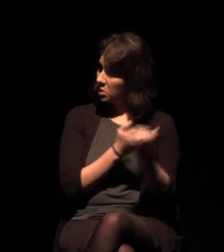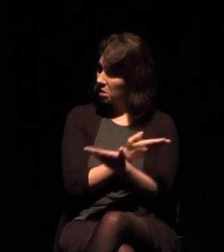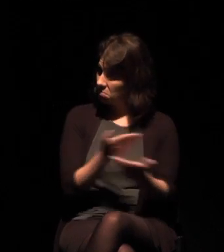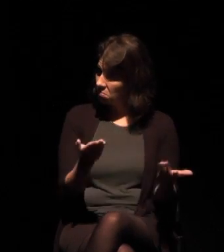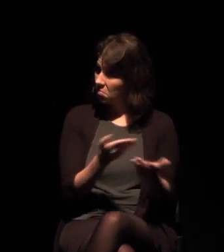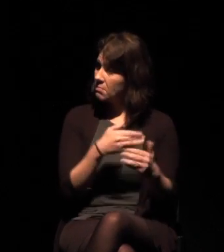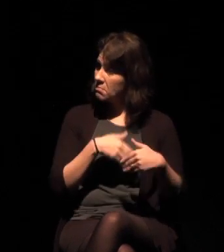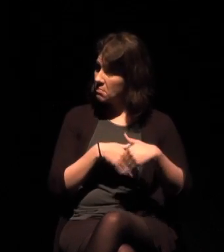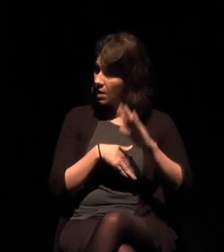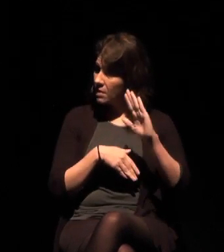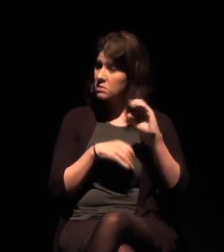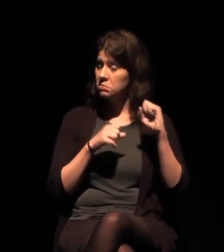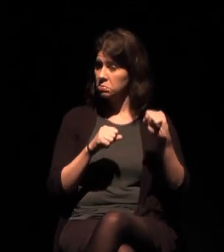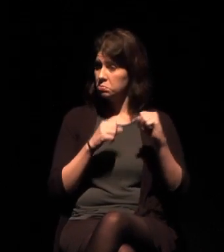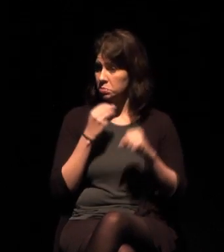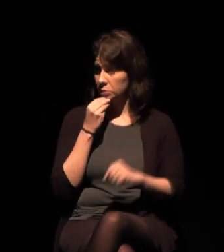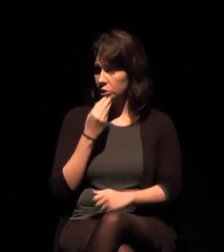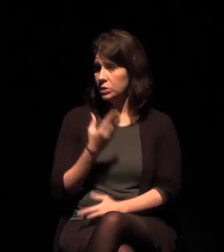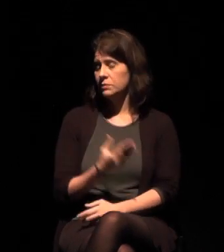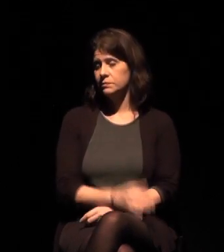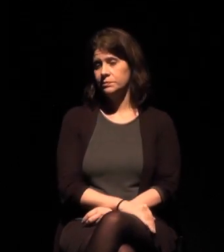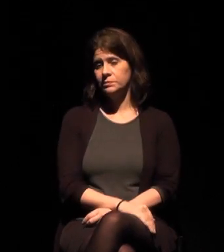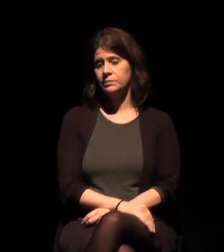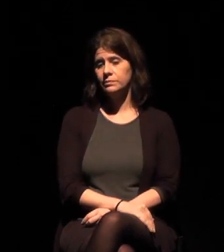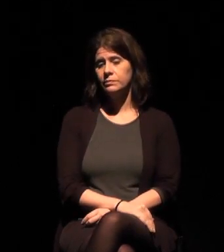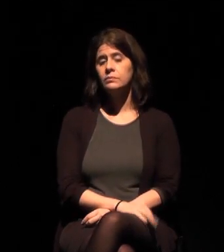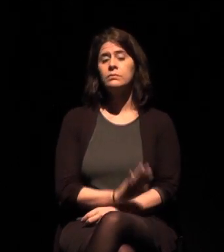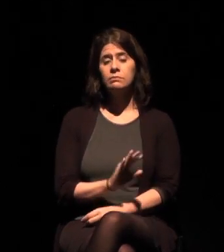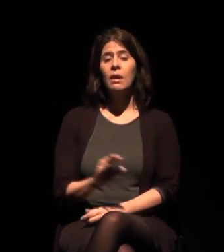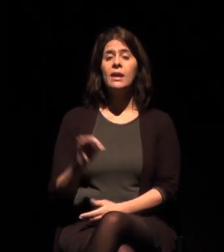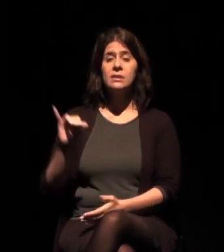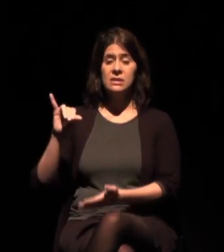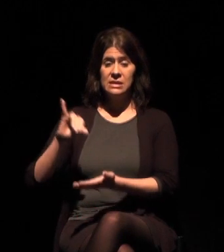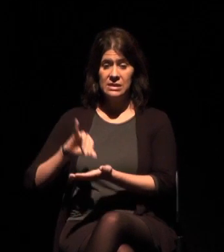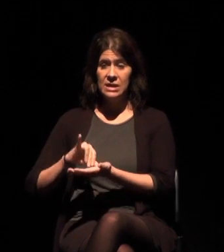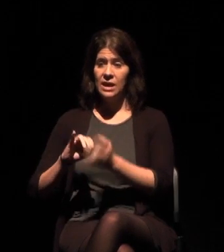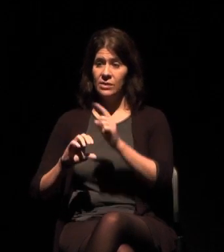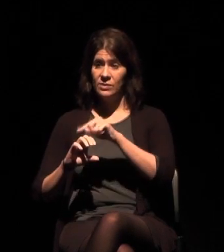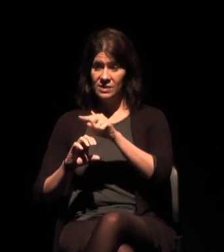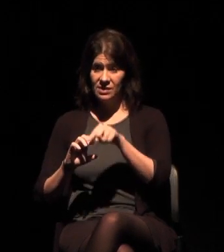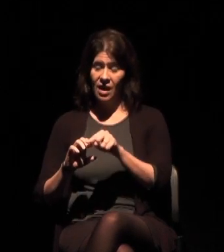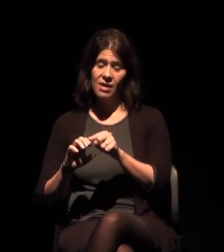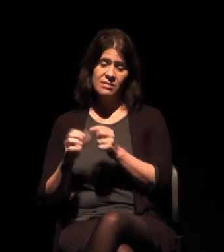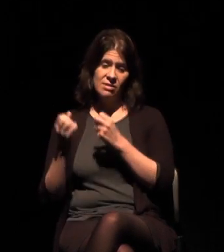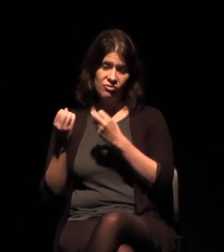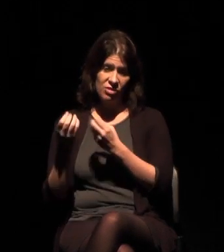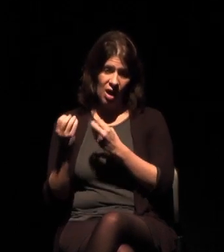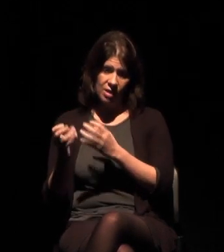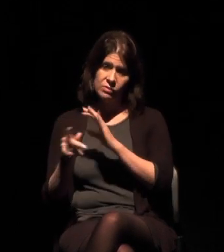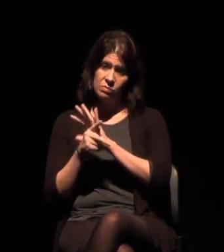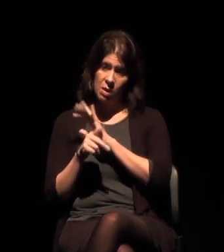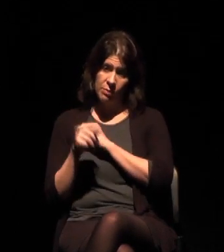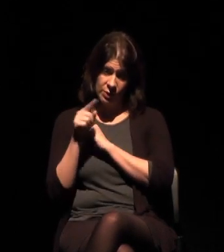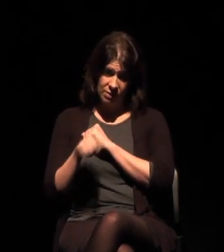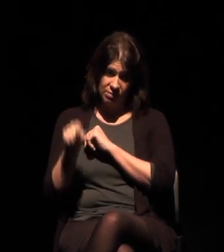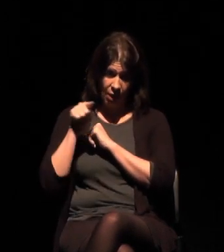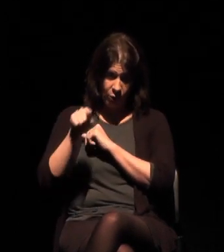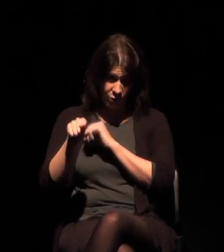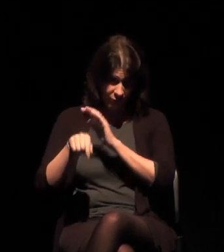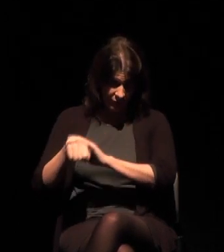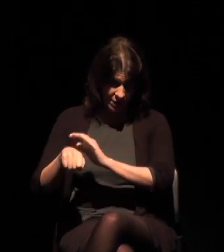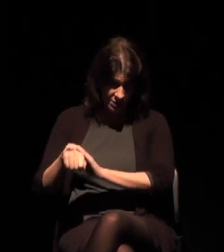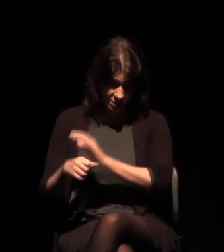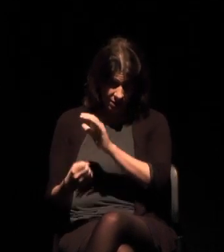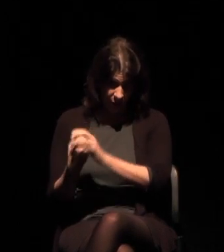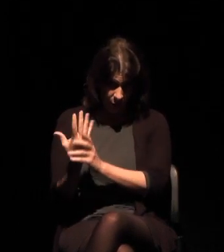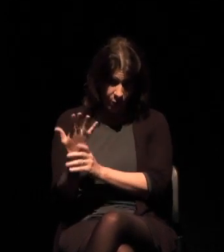dentro do do do do centro de ciência de dados que evitar o montoya que eu que eu mostrei haveria bastante